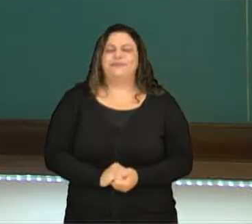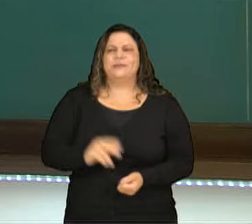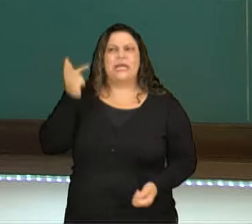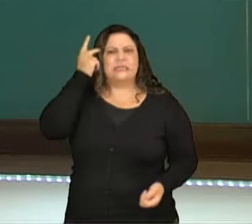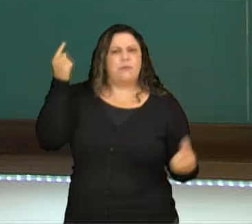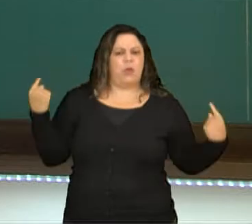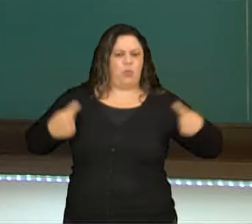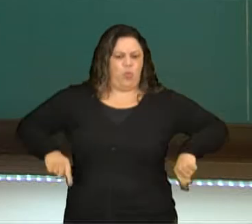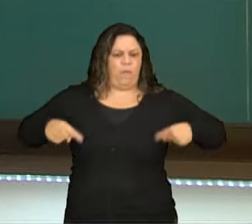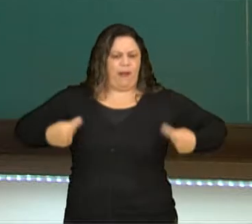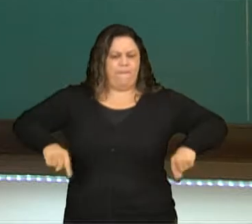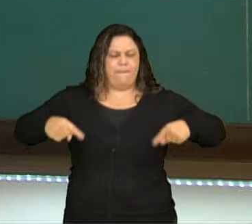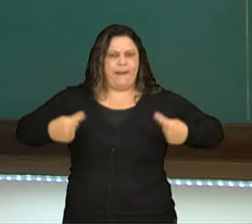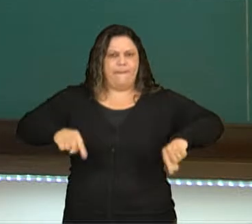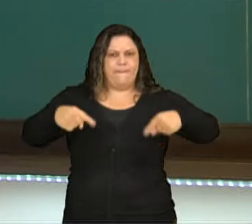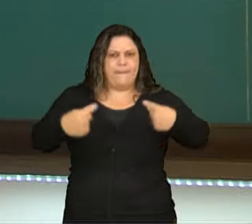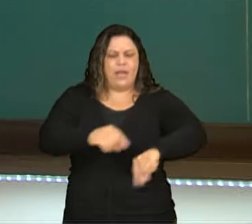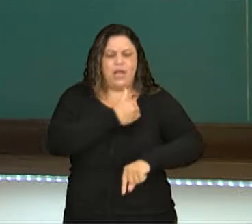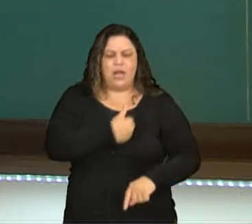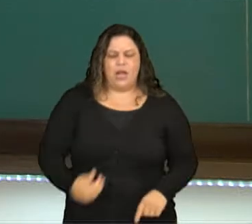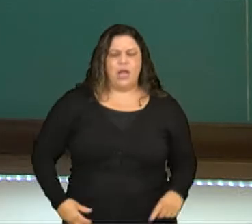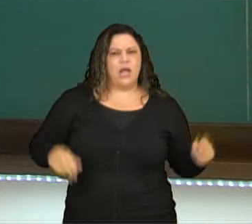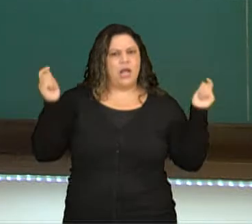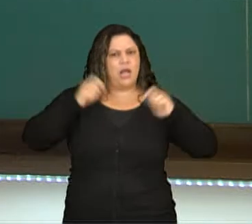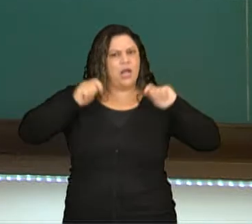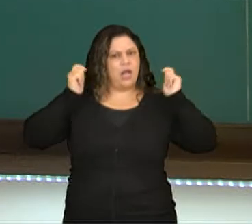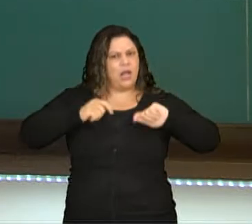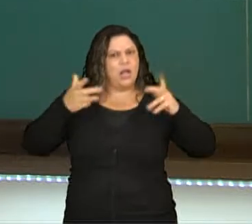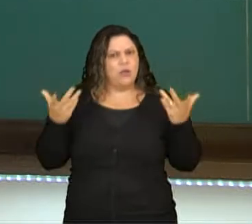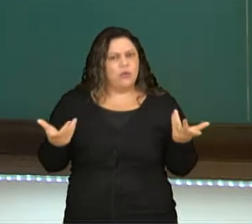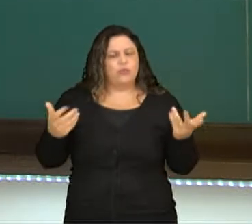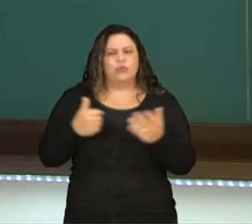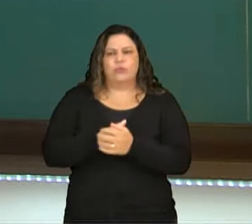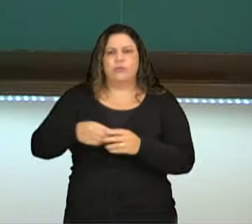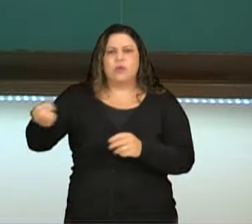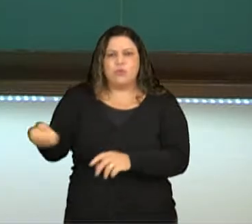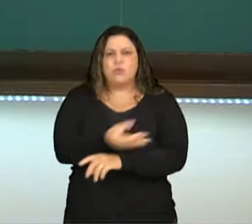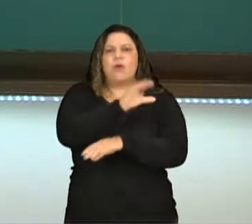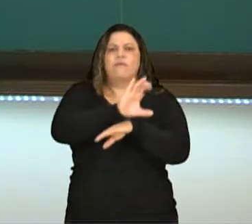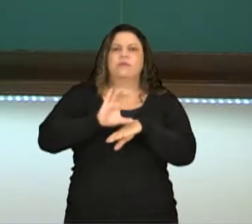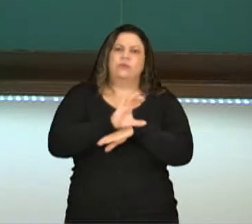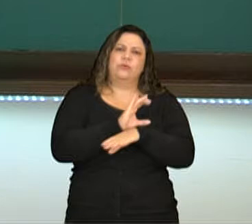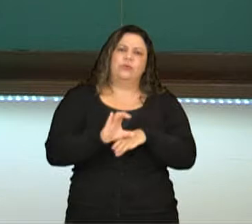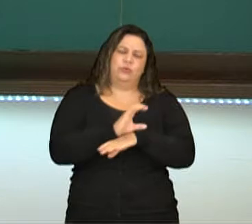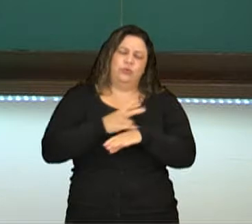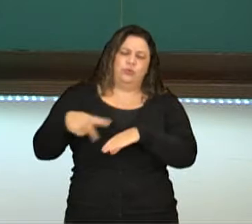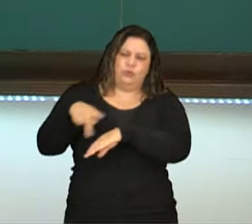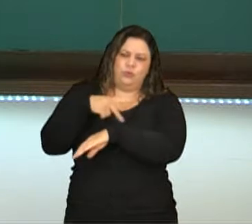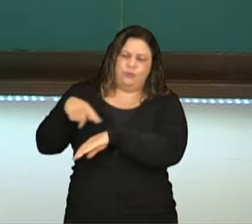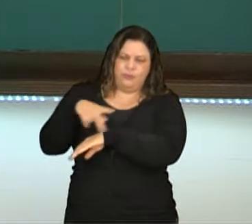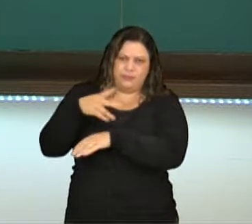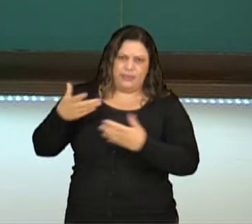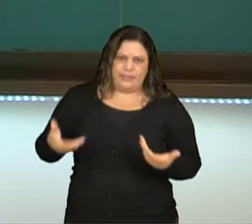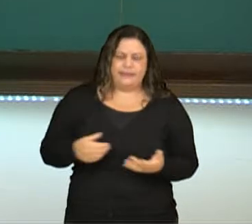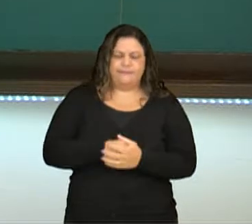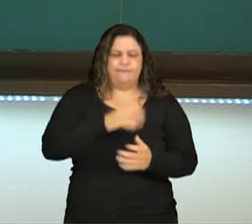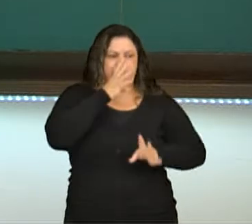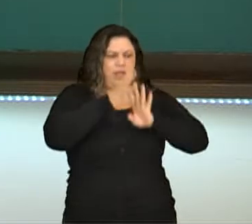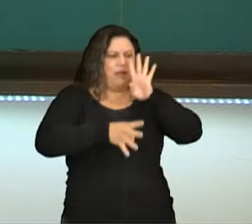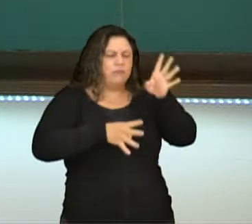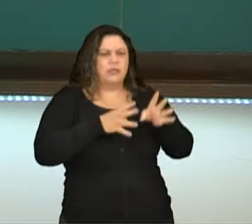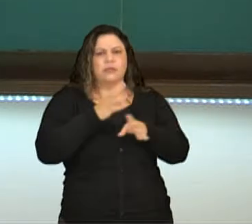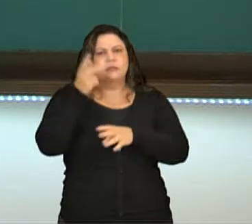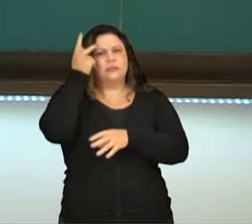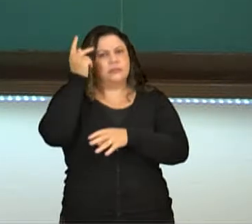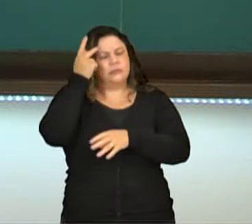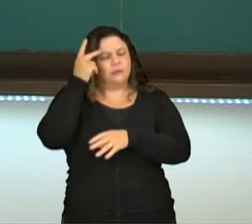governo federal, exigindo autonomia e uma nova constituição para o país. Então São Paulo acusava Getúlio de